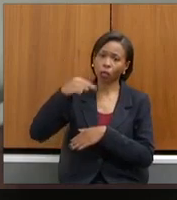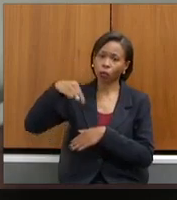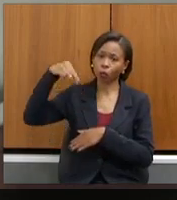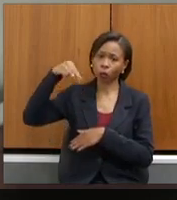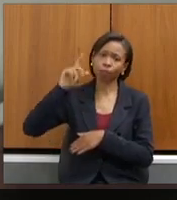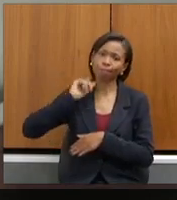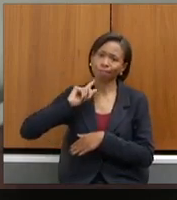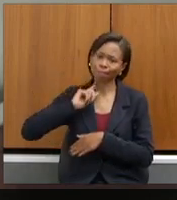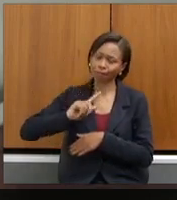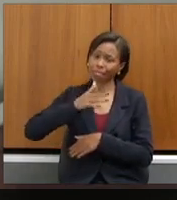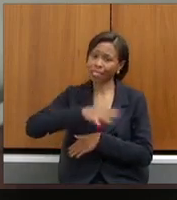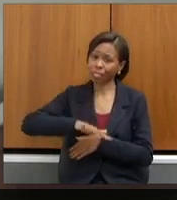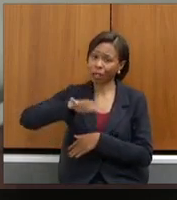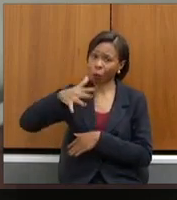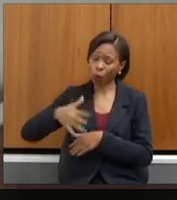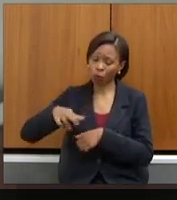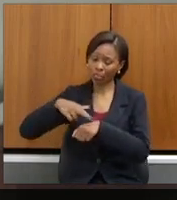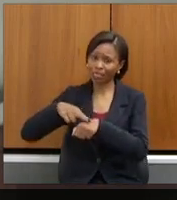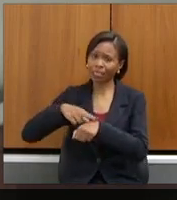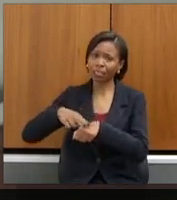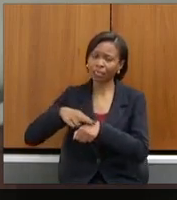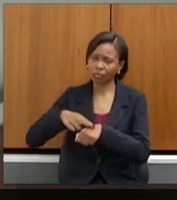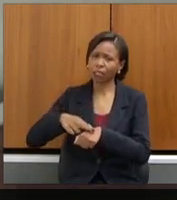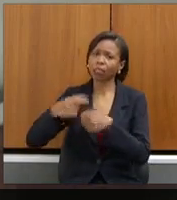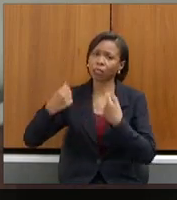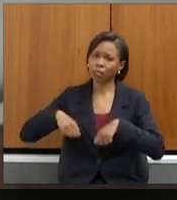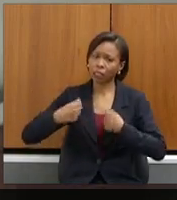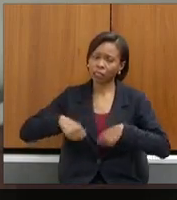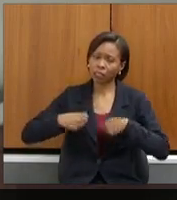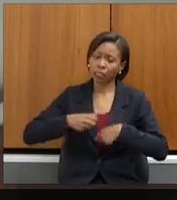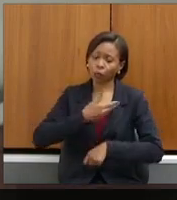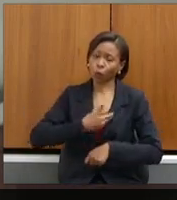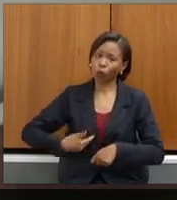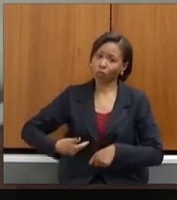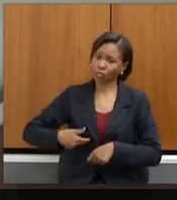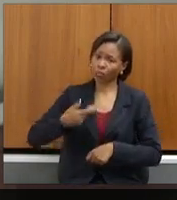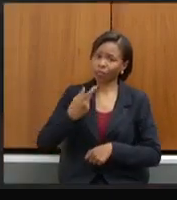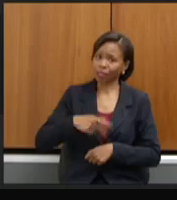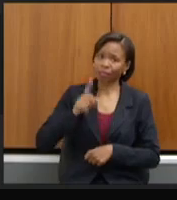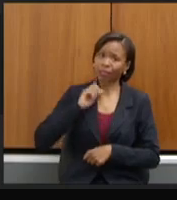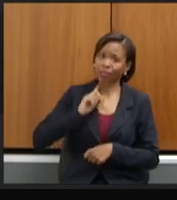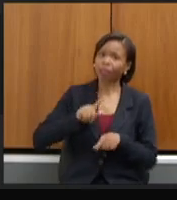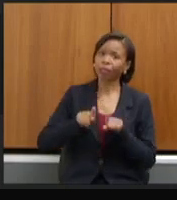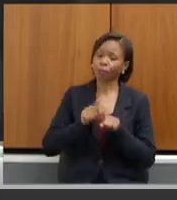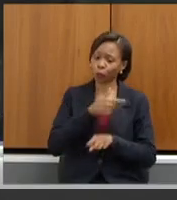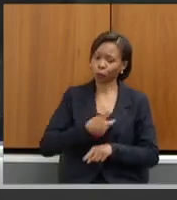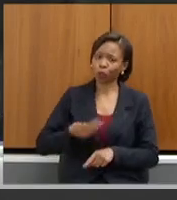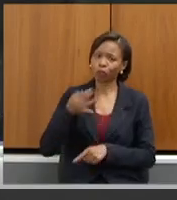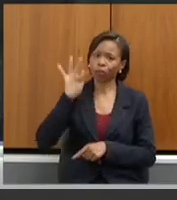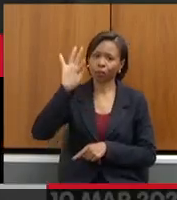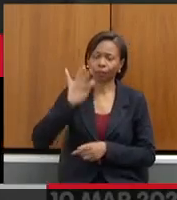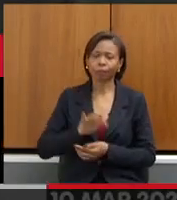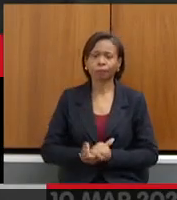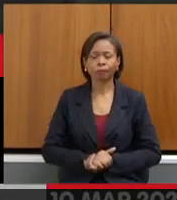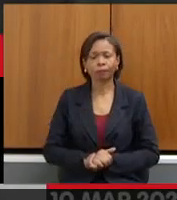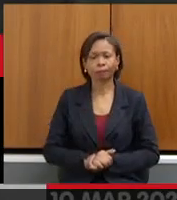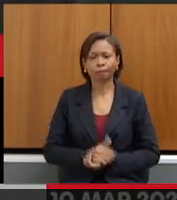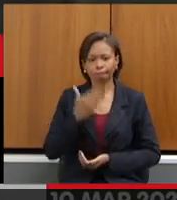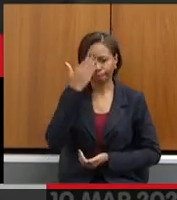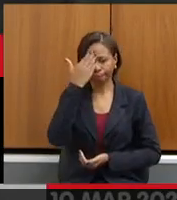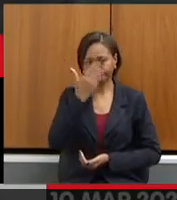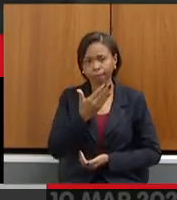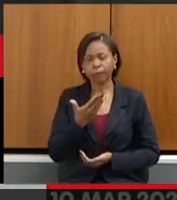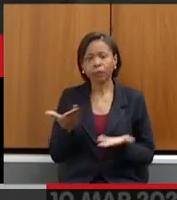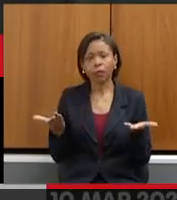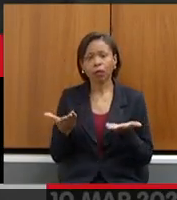sai Nessa onda roxa e precisando muito mas muito mesmo de modelo e paga de 200 FF e obrigado vamos passar a